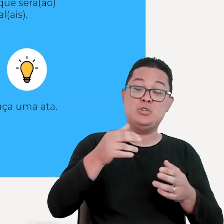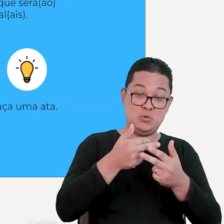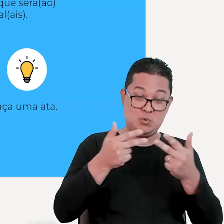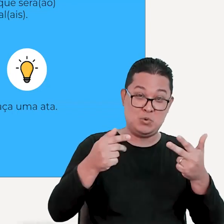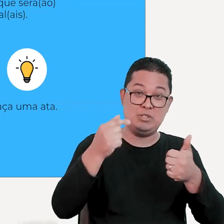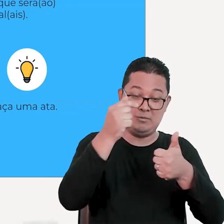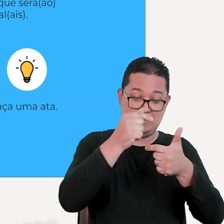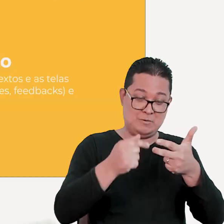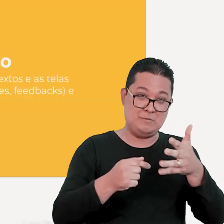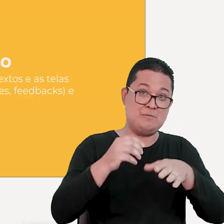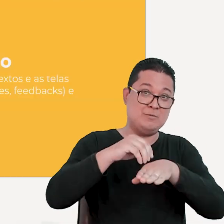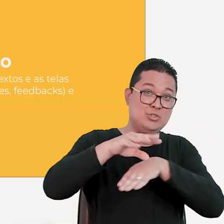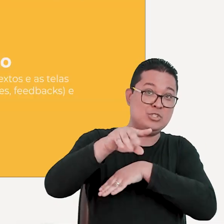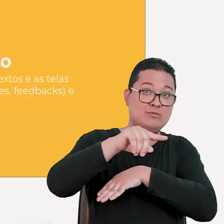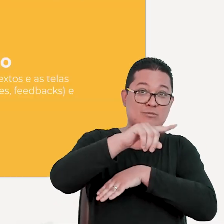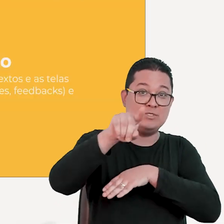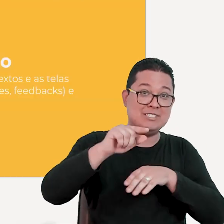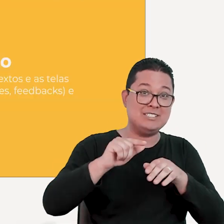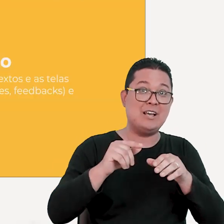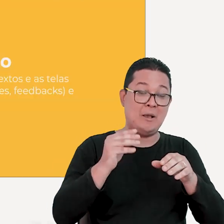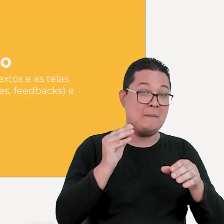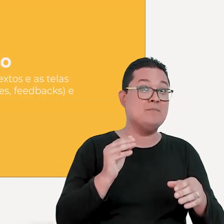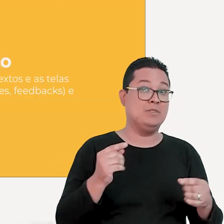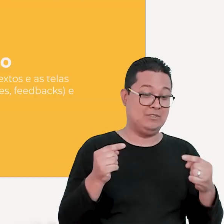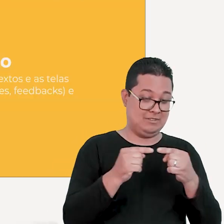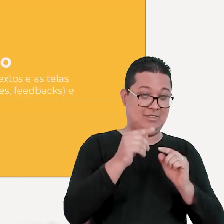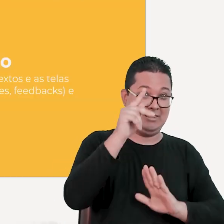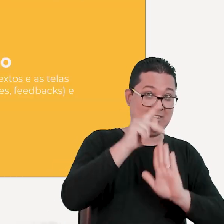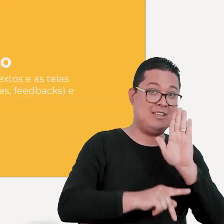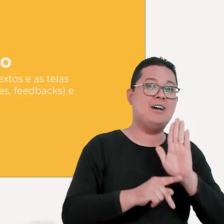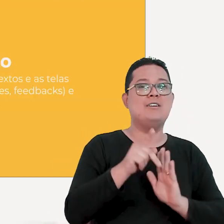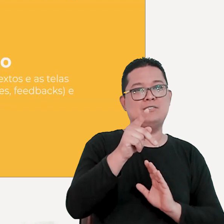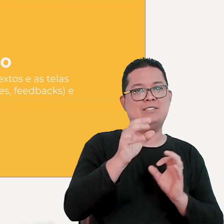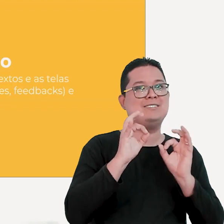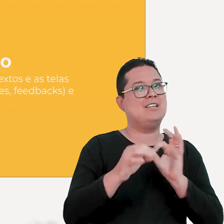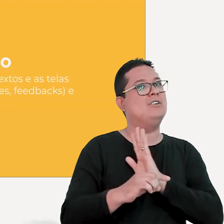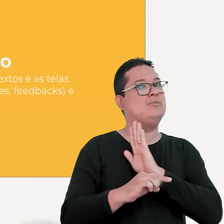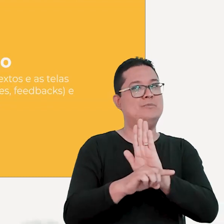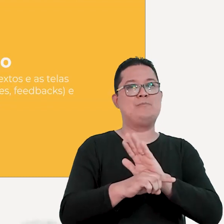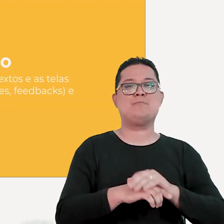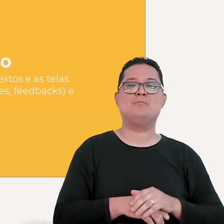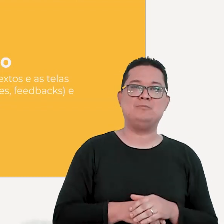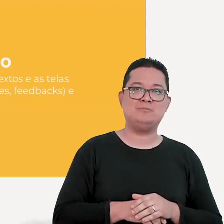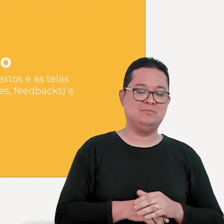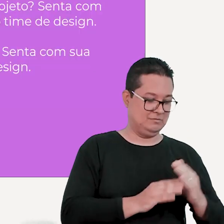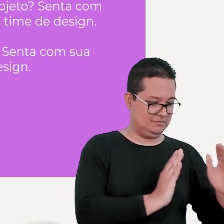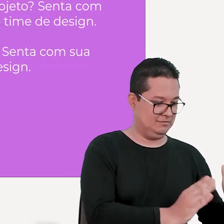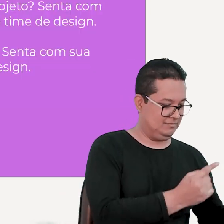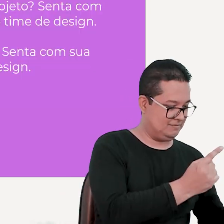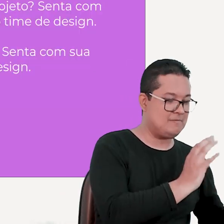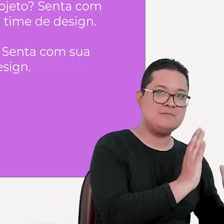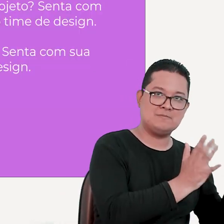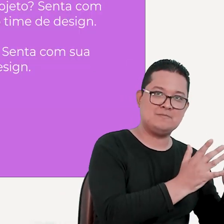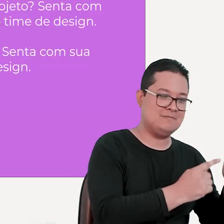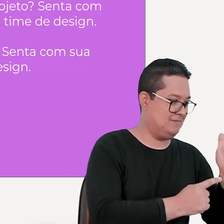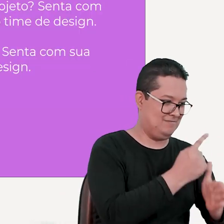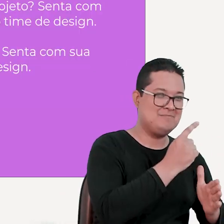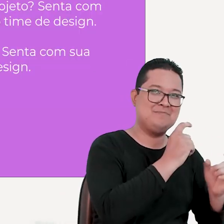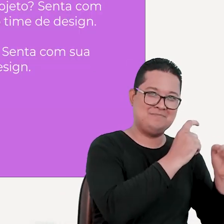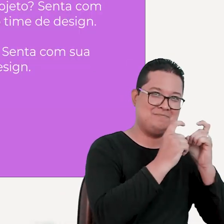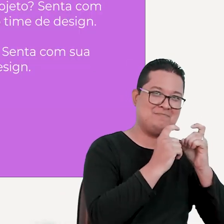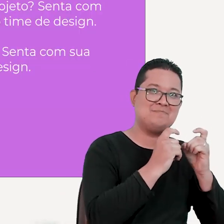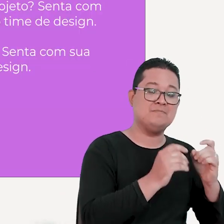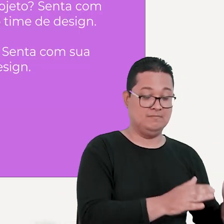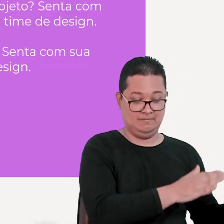desenvolvimento do projeto. Segunda etapa do processo de trabalho, o planejamento de UX. O que seria